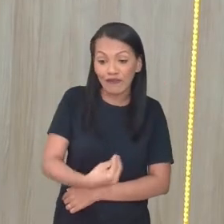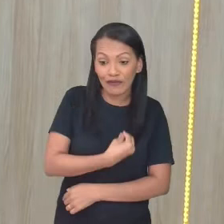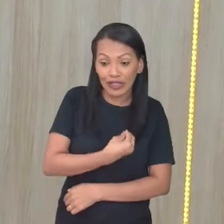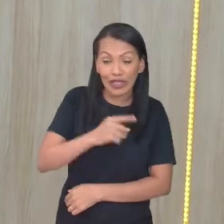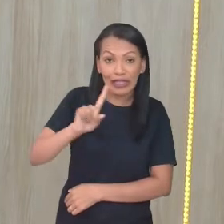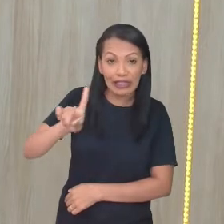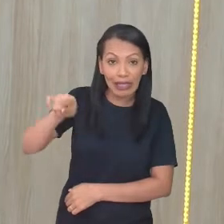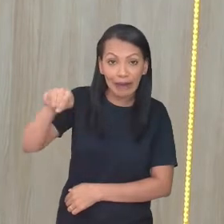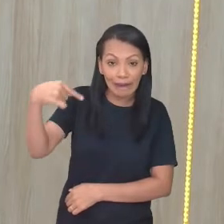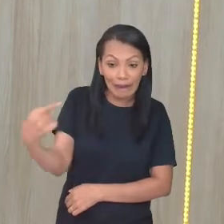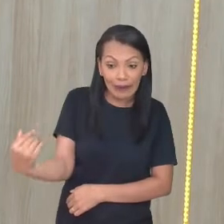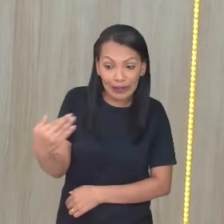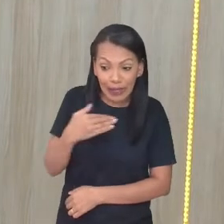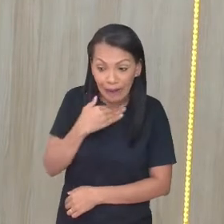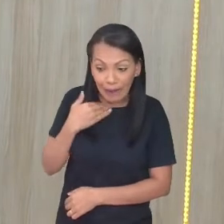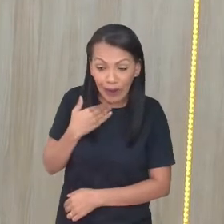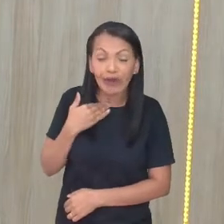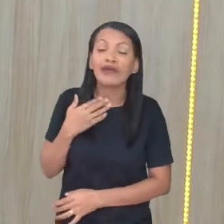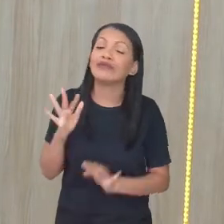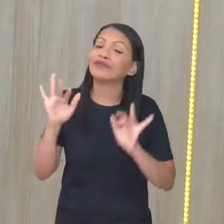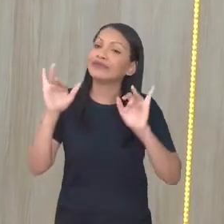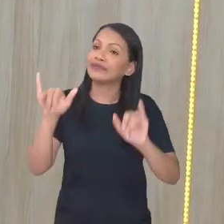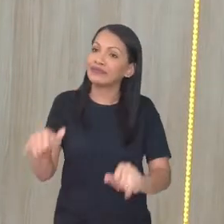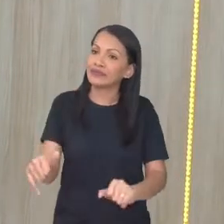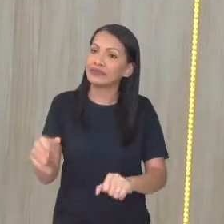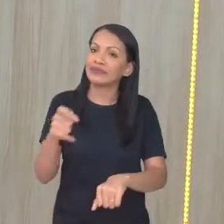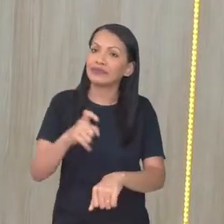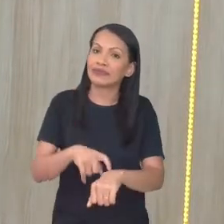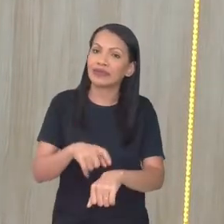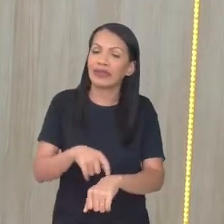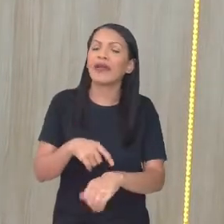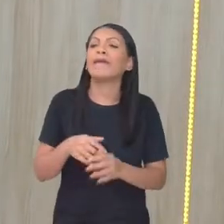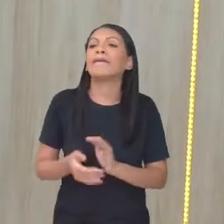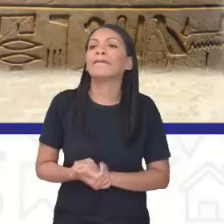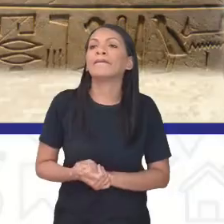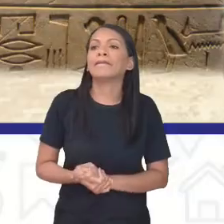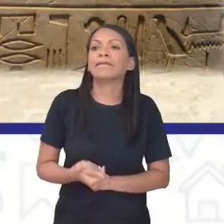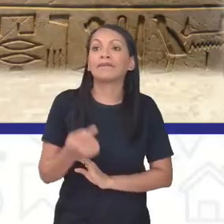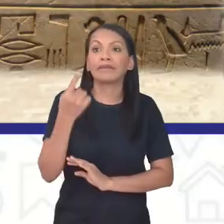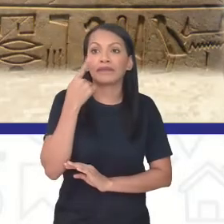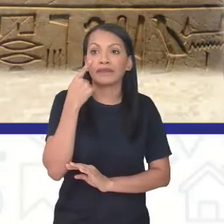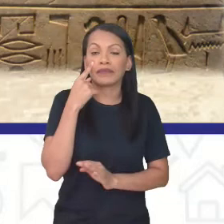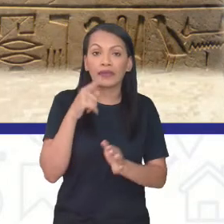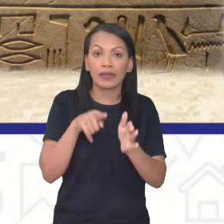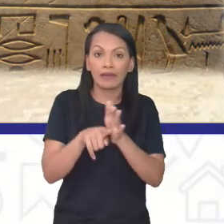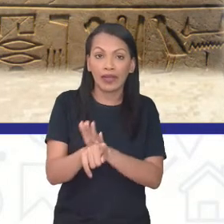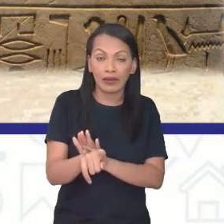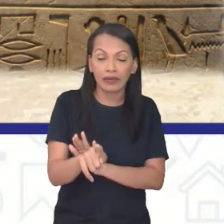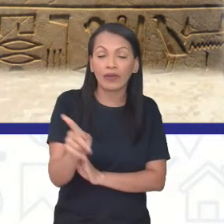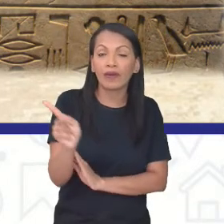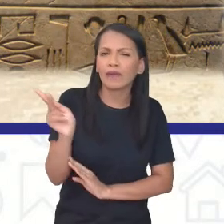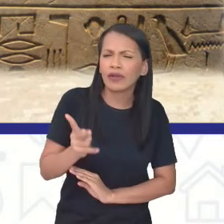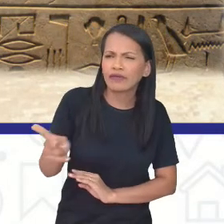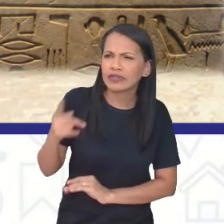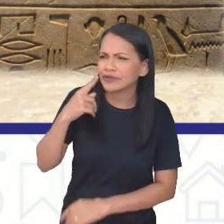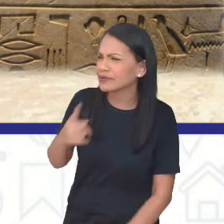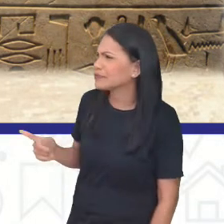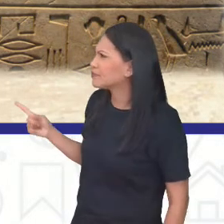Para a gente encerrar, que o nosso tempo já esgotou aqui, ó, a pergunta do professor, escrita egípcia, era